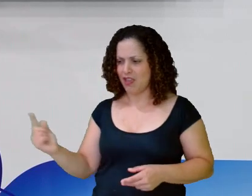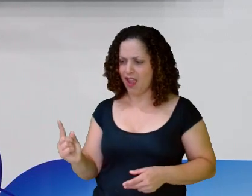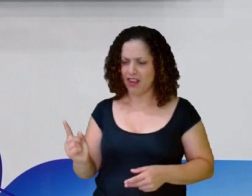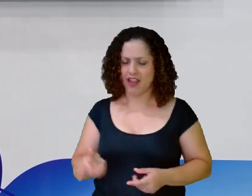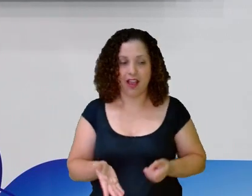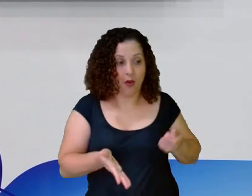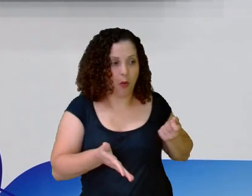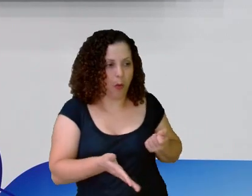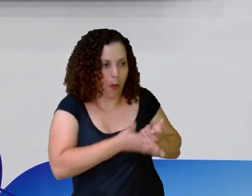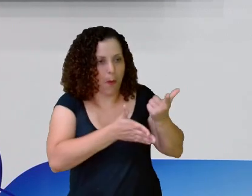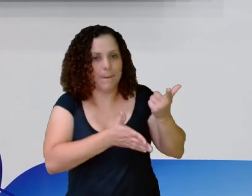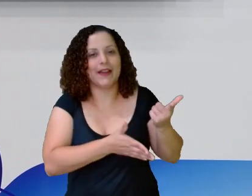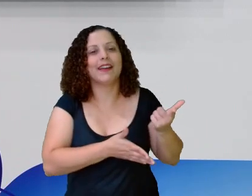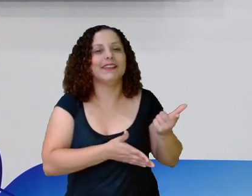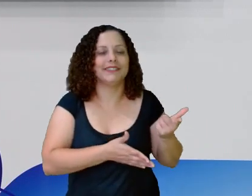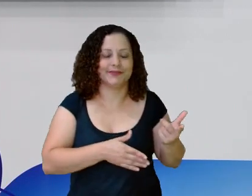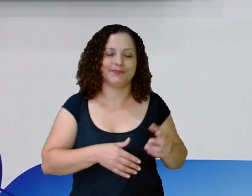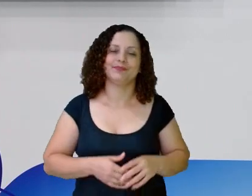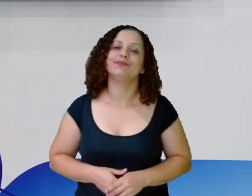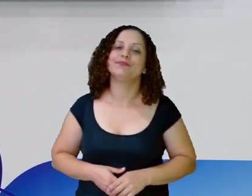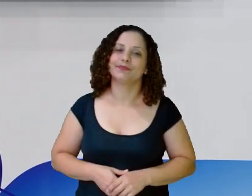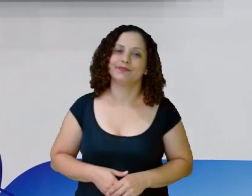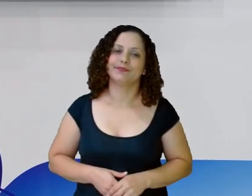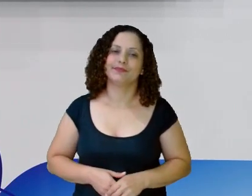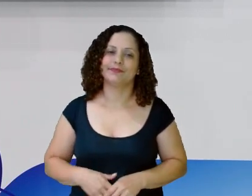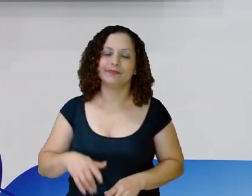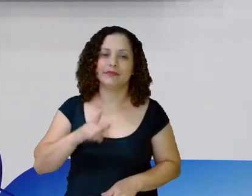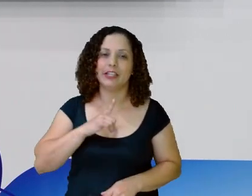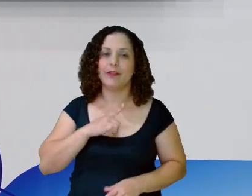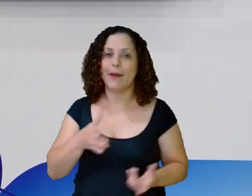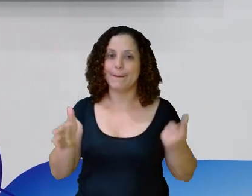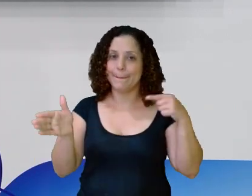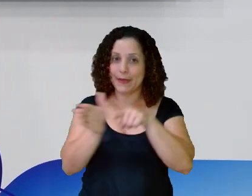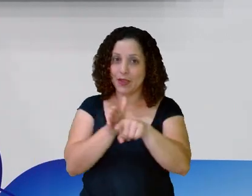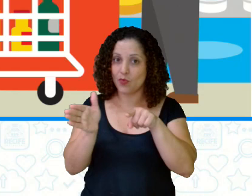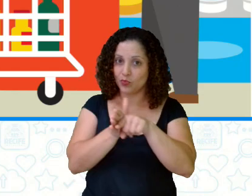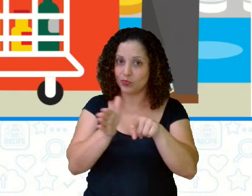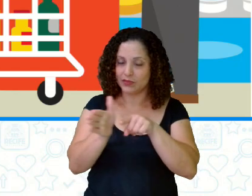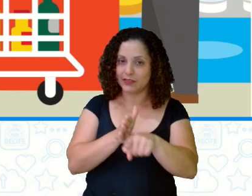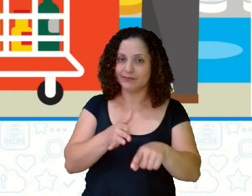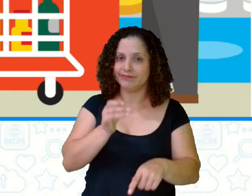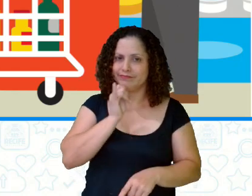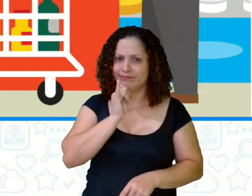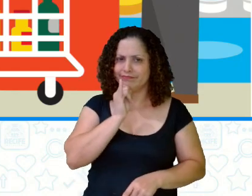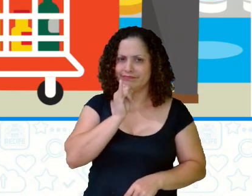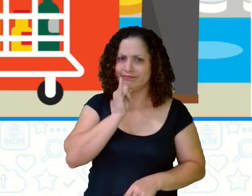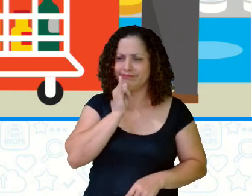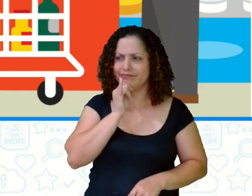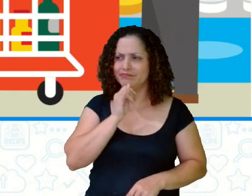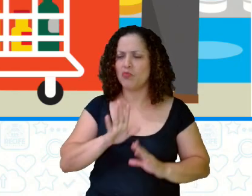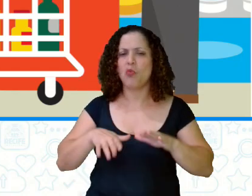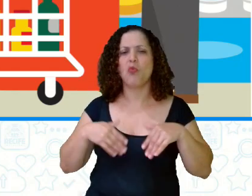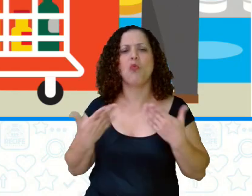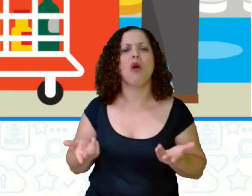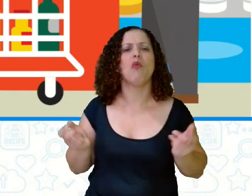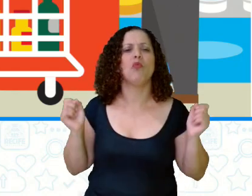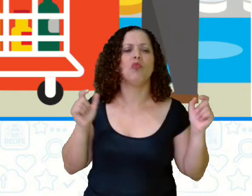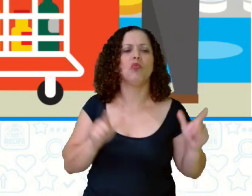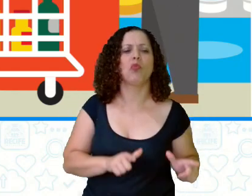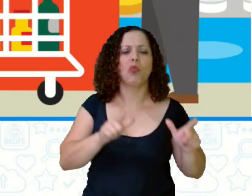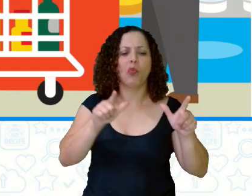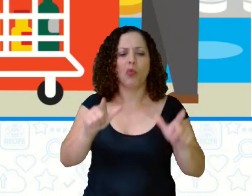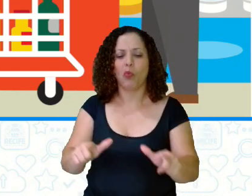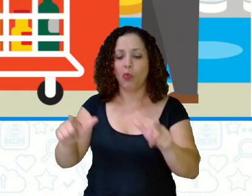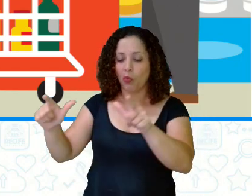e vai lá comprar. Aí tem mais uma perguntinha aí para a gente, que diz assim: em que outros locais